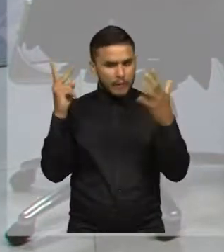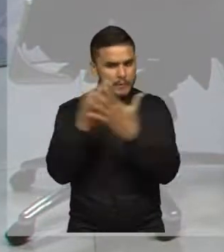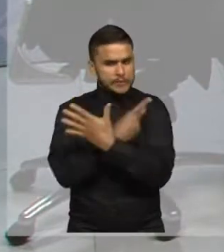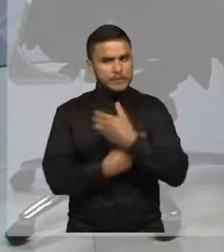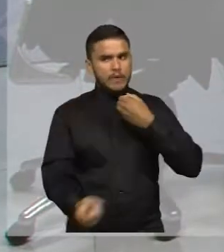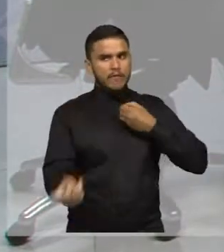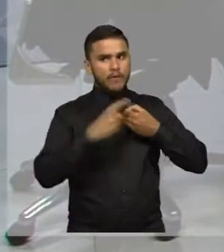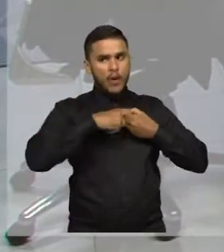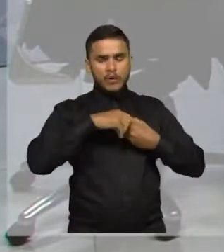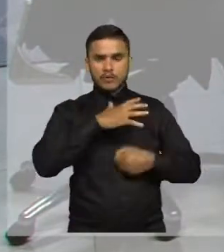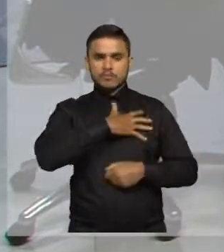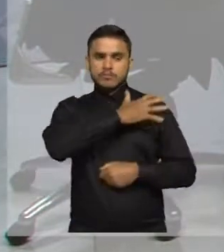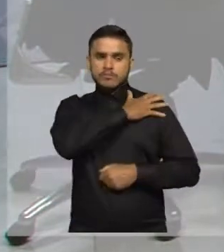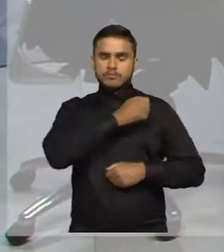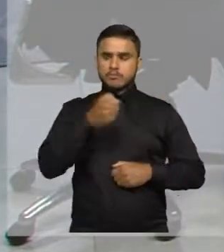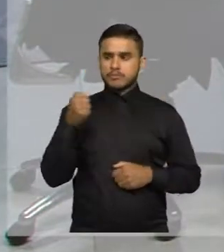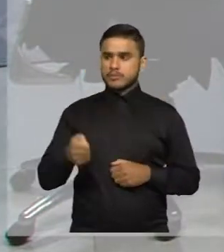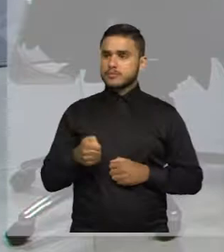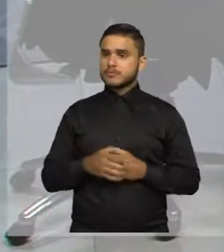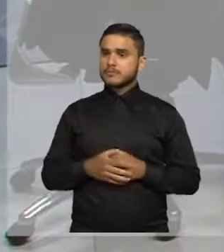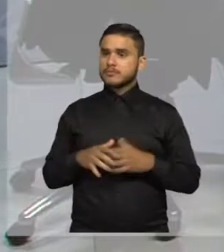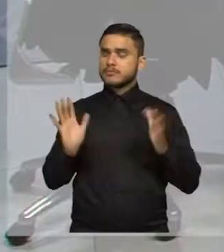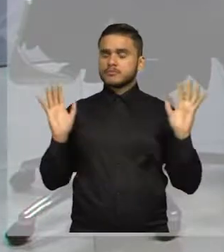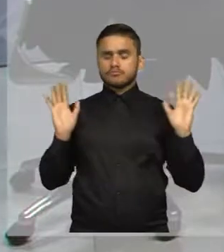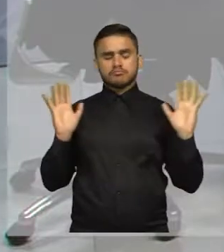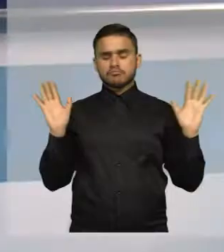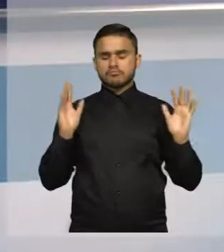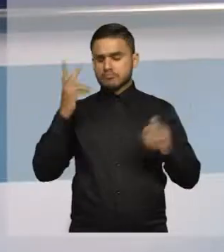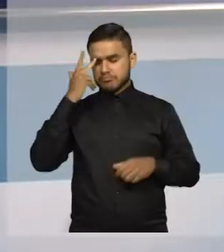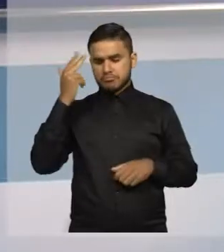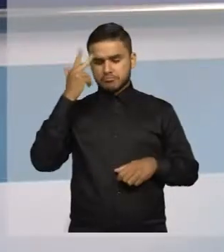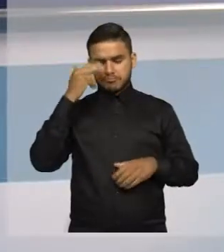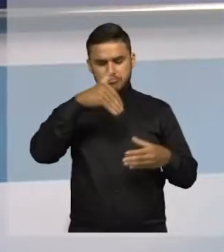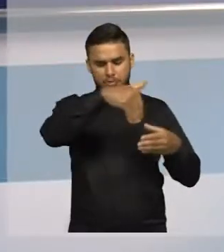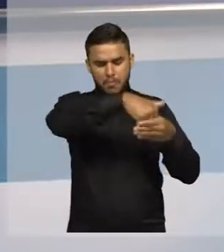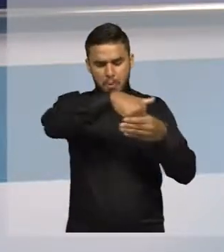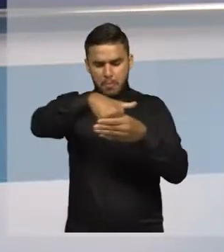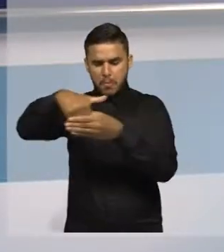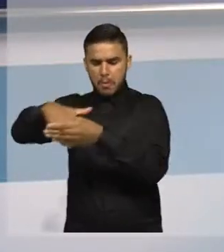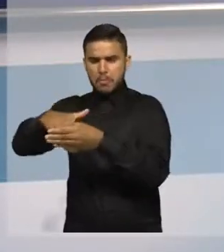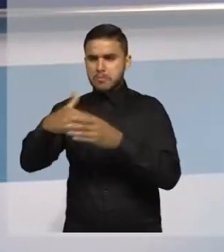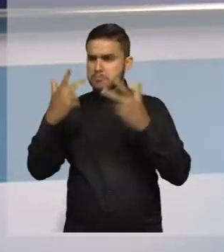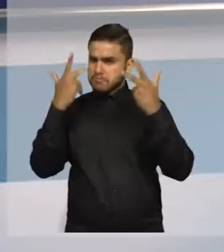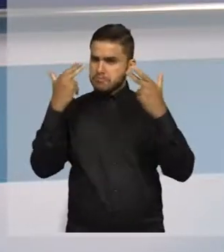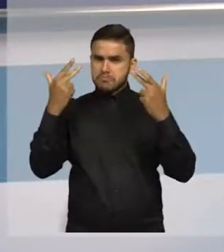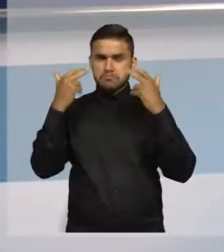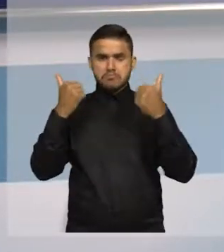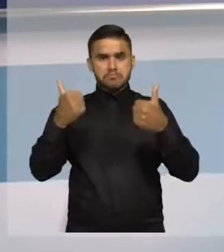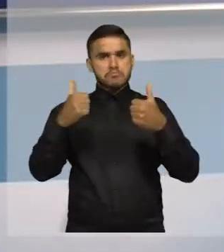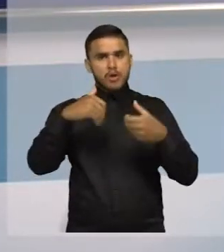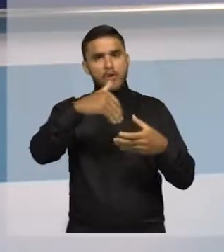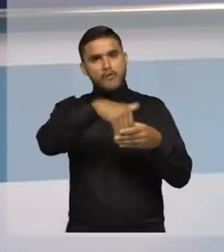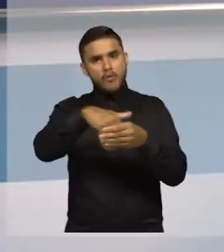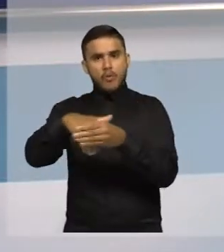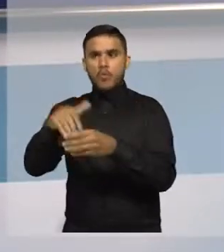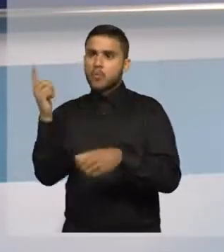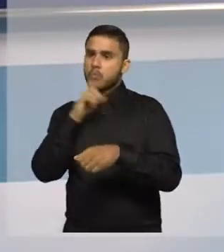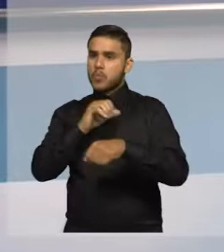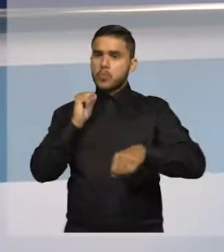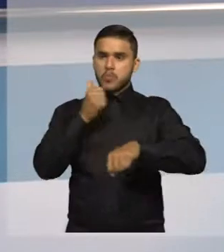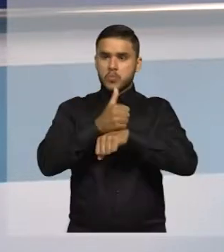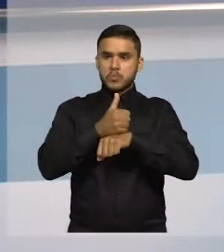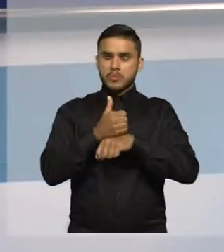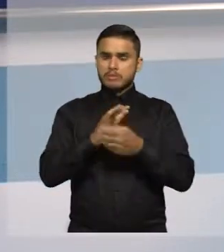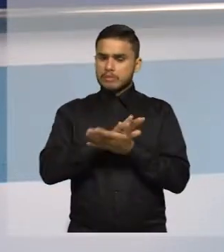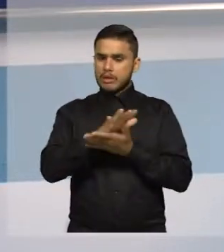democracia? Procedimentalmente, não. Foi tudo ok, foi eleito pelo voto direto, cumprindo todos os ritos, conforme determina a Constituição.